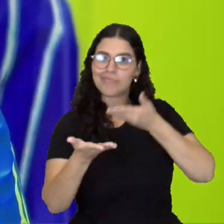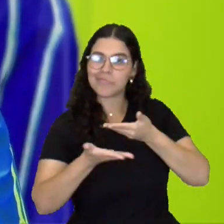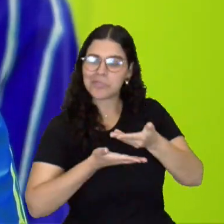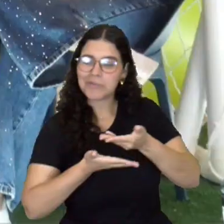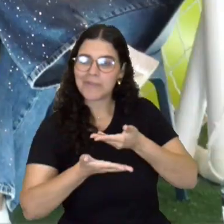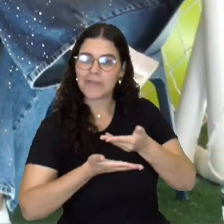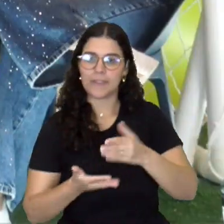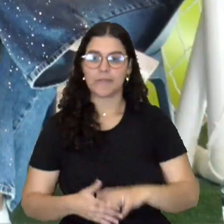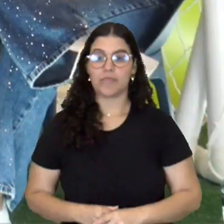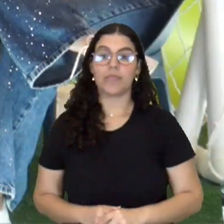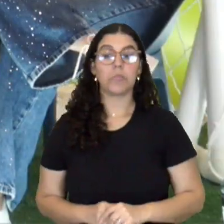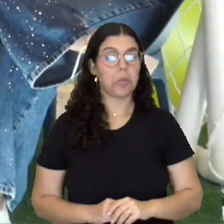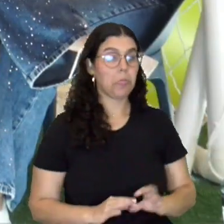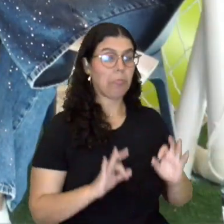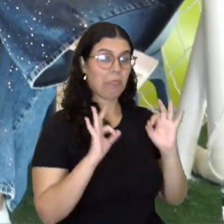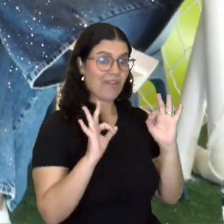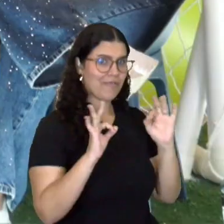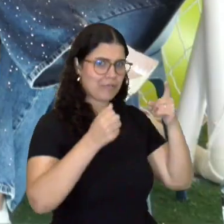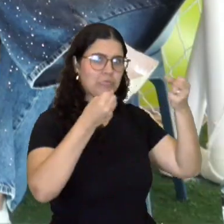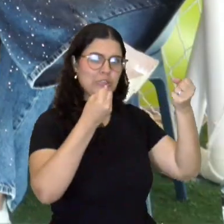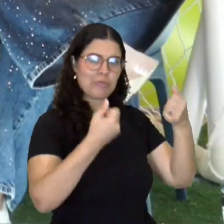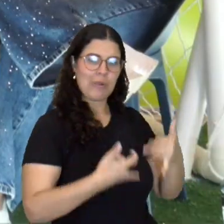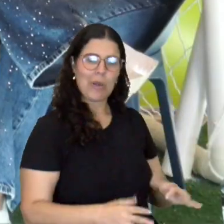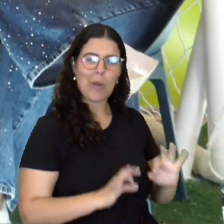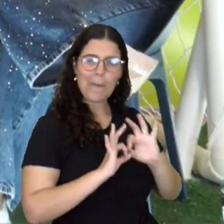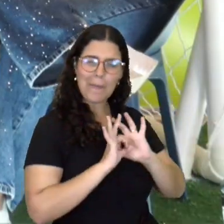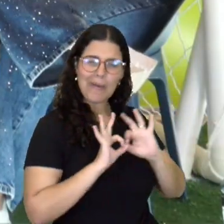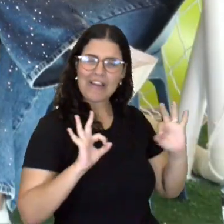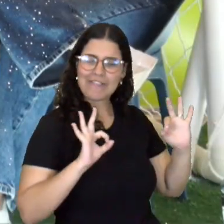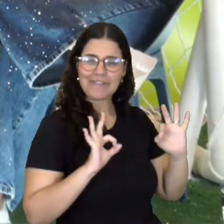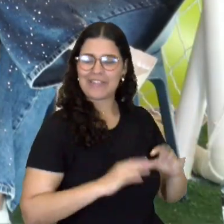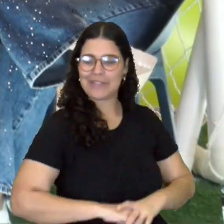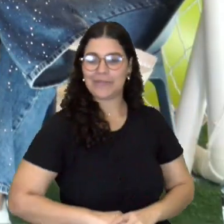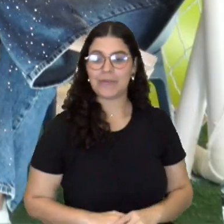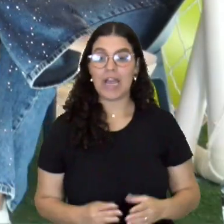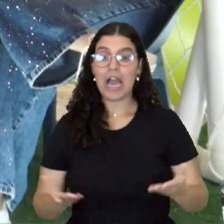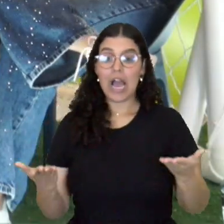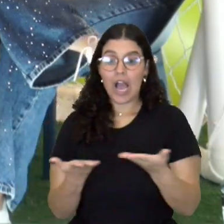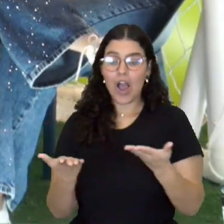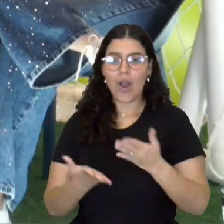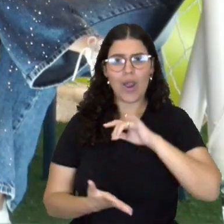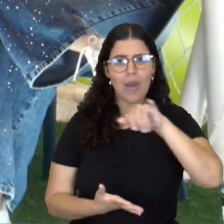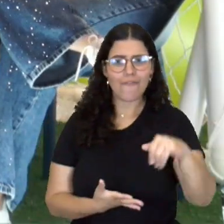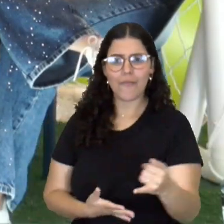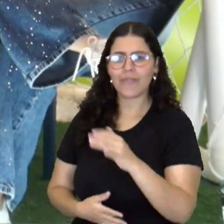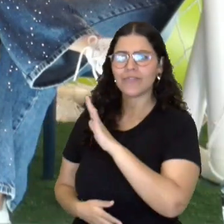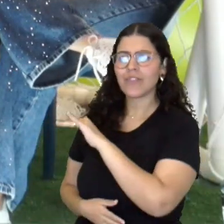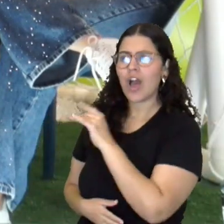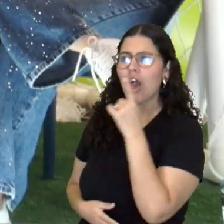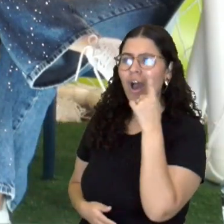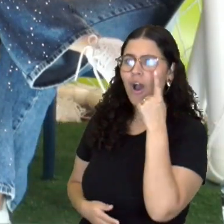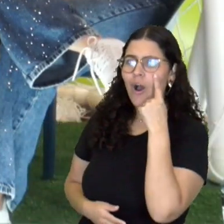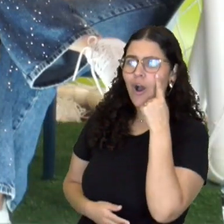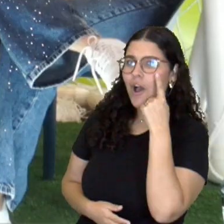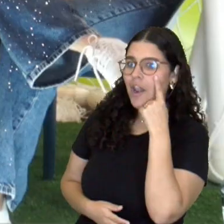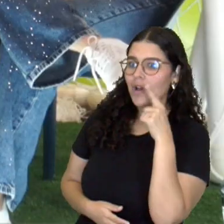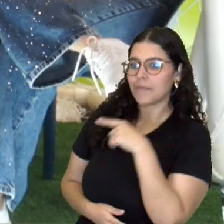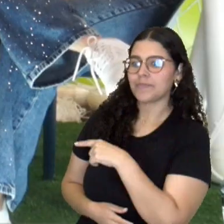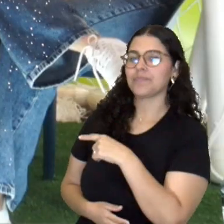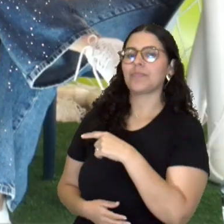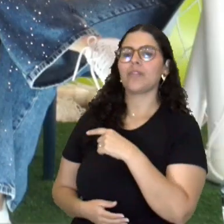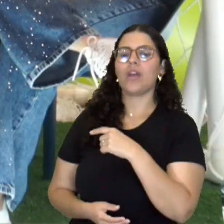Melhor explicação não teríamos, né? Puxando já esse gancho, Silvestre, conta pra gente, quando a gente fala em